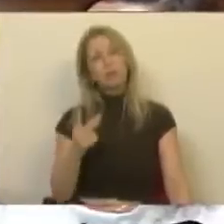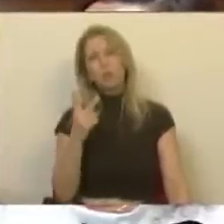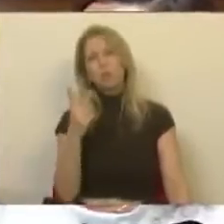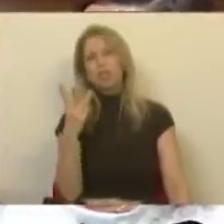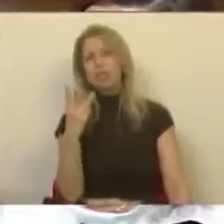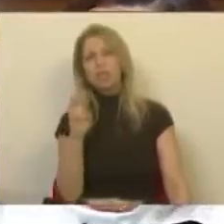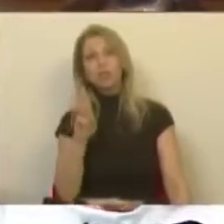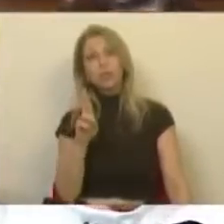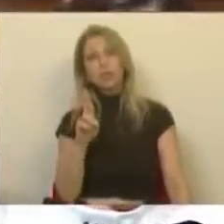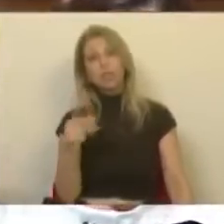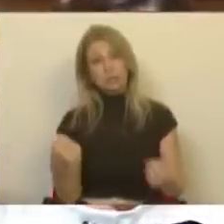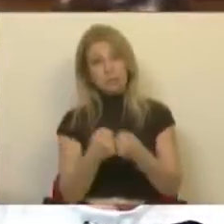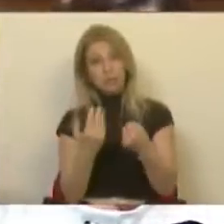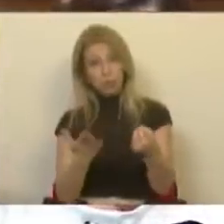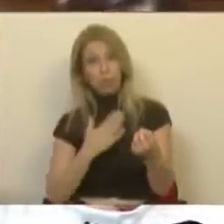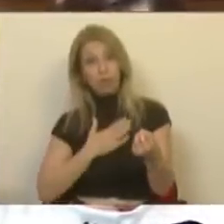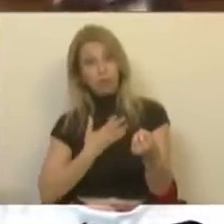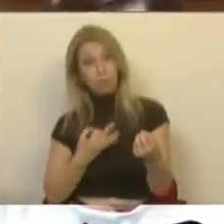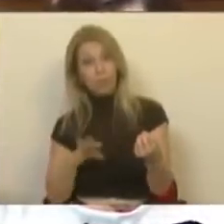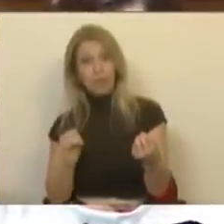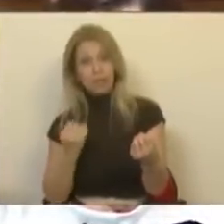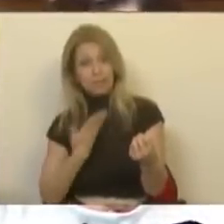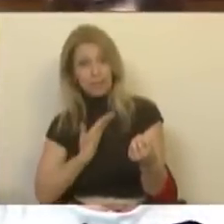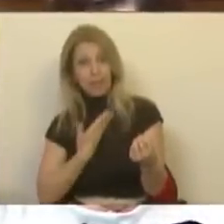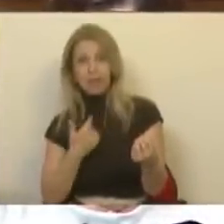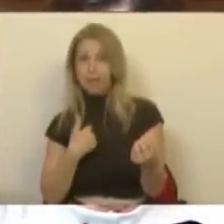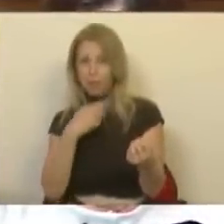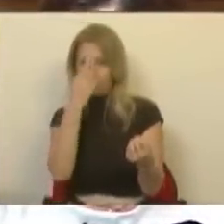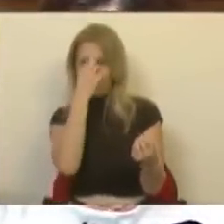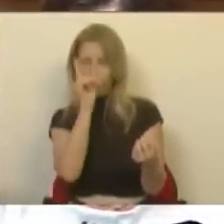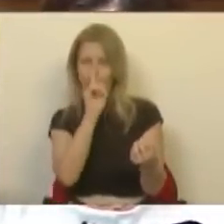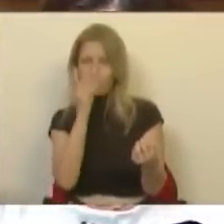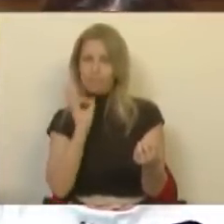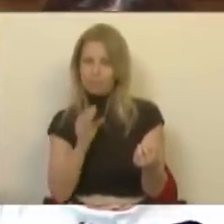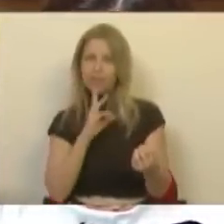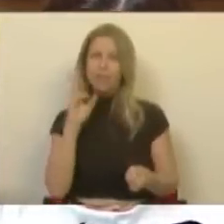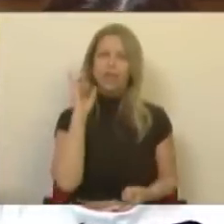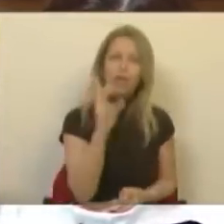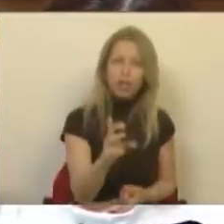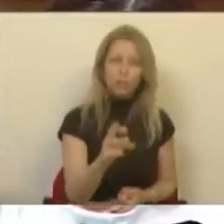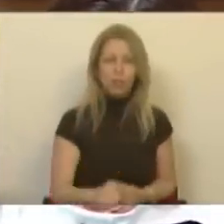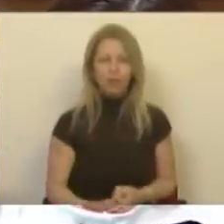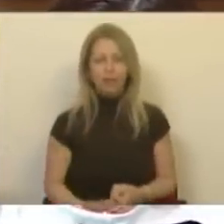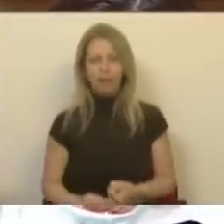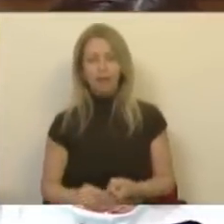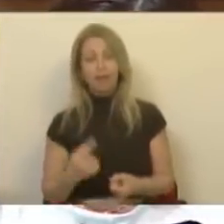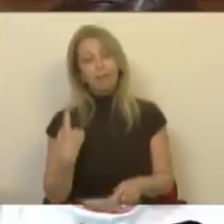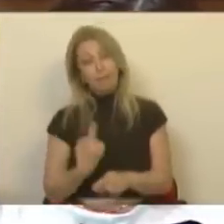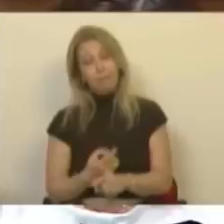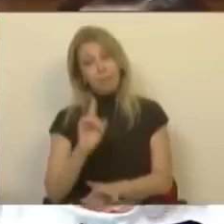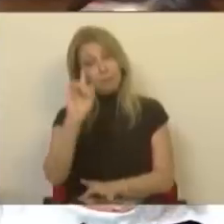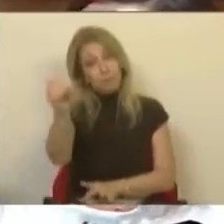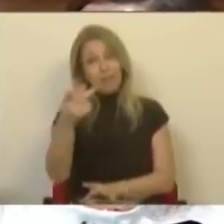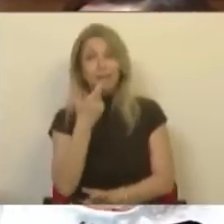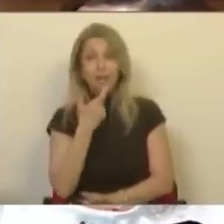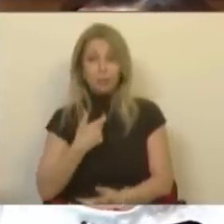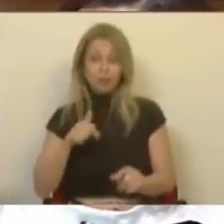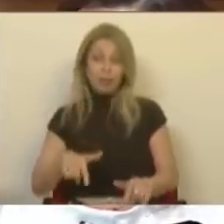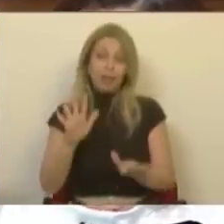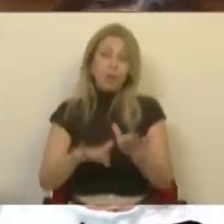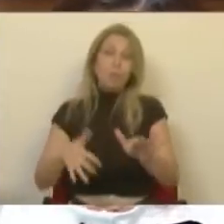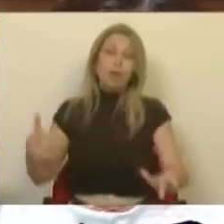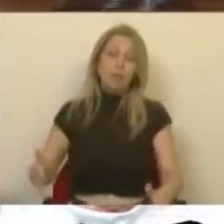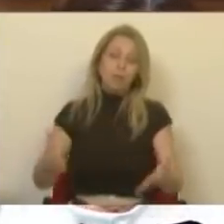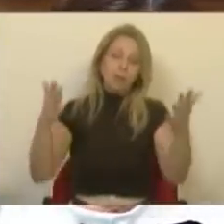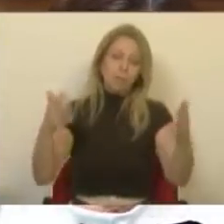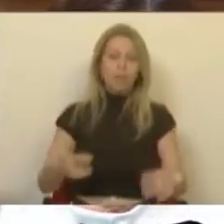ao PSD e não não resisto a responder à questão embora seja o seu primeiro nisto seja a responder ao Parlamento mas deve haver o PSD dizer